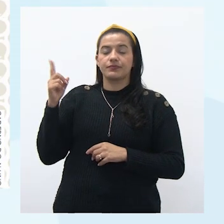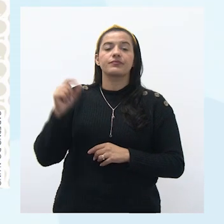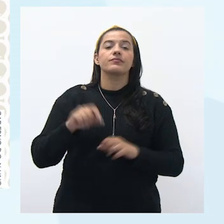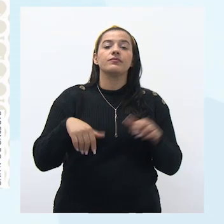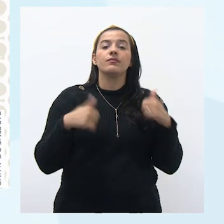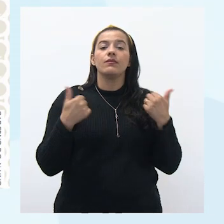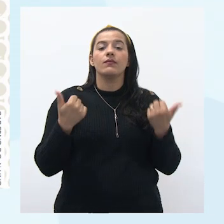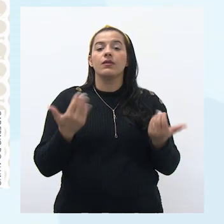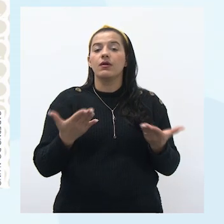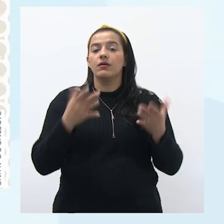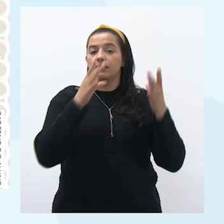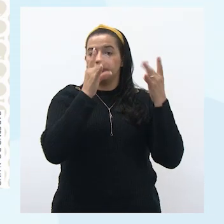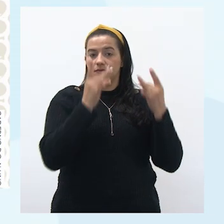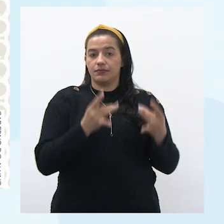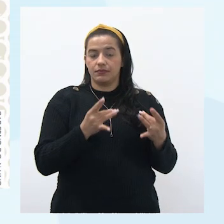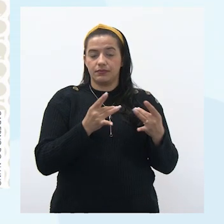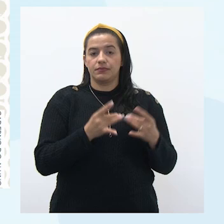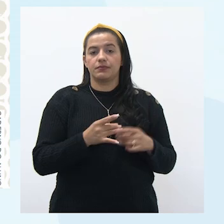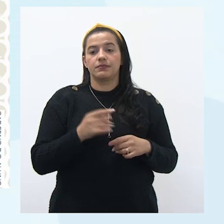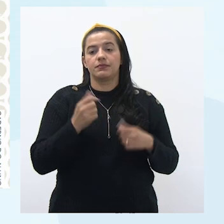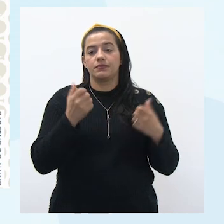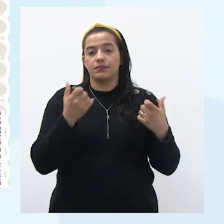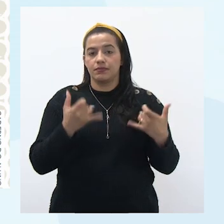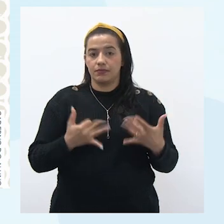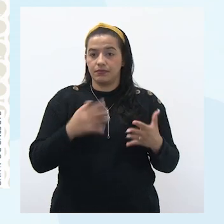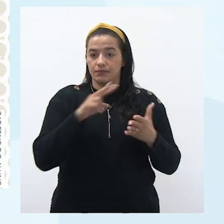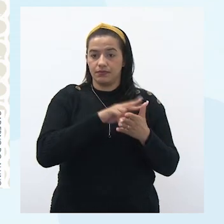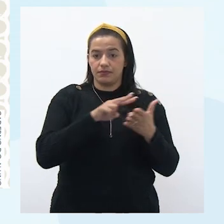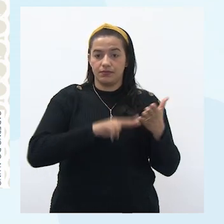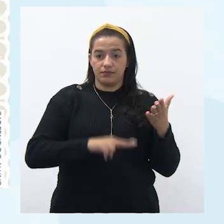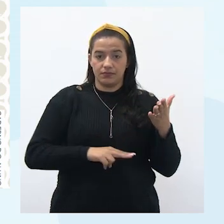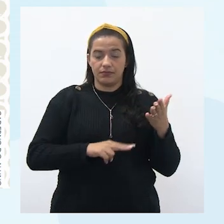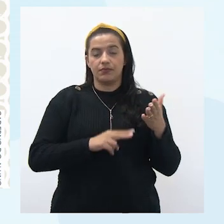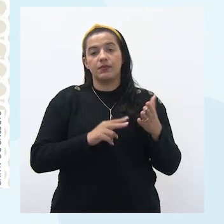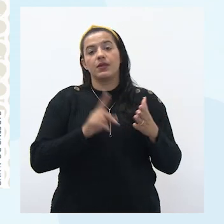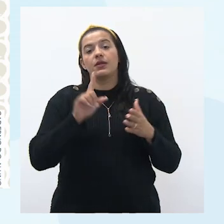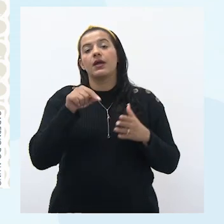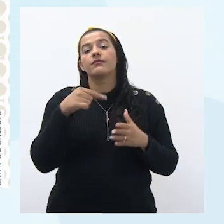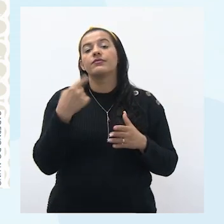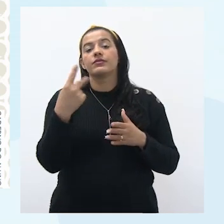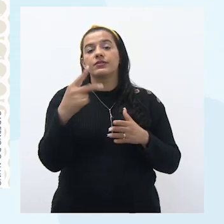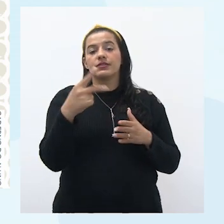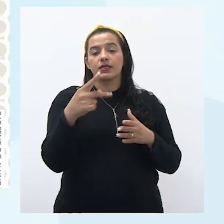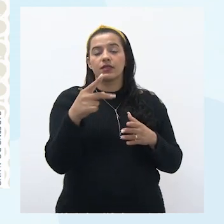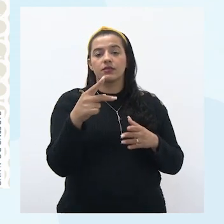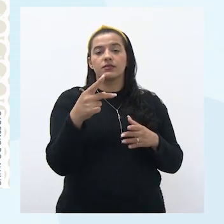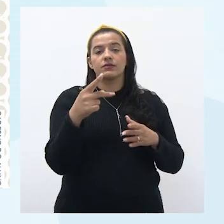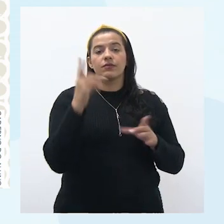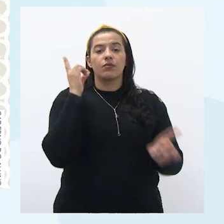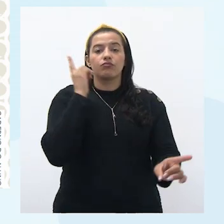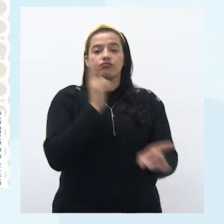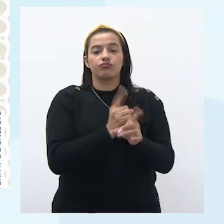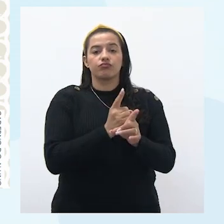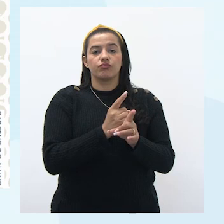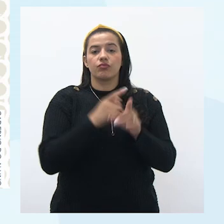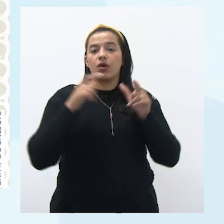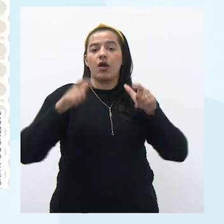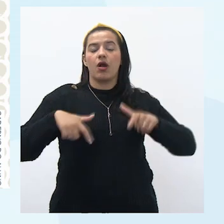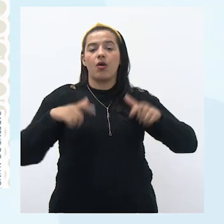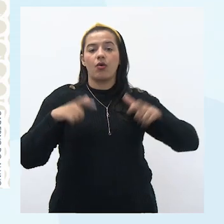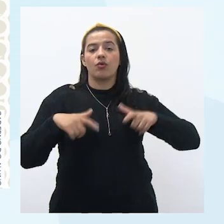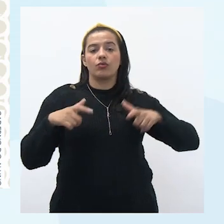a definição que a gente tem aqui? E aí eu vou fazer o seguinte, eu vou ler os degraus e vou pedir para que vocês se identifiquem. Onde é que vocês se